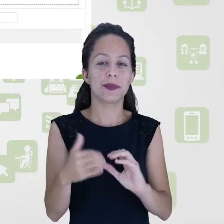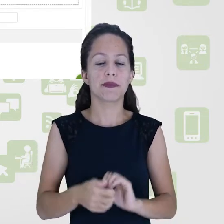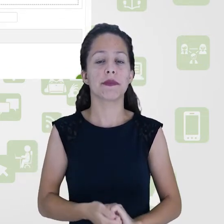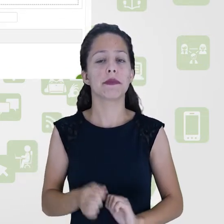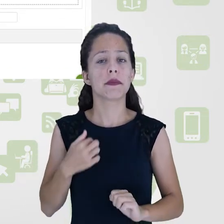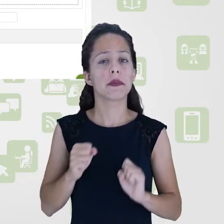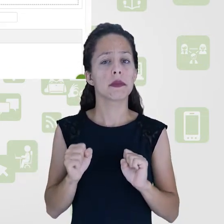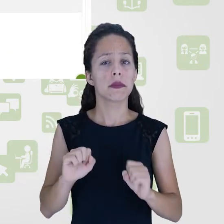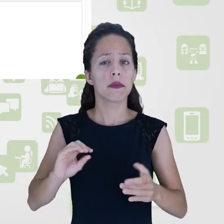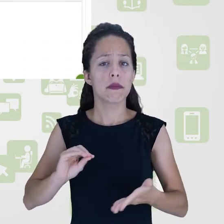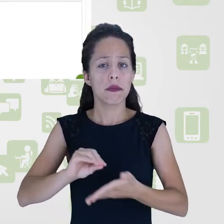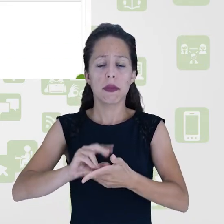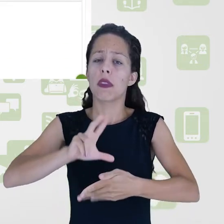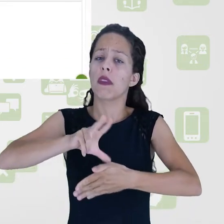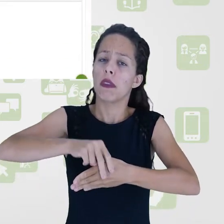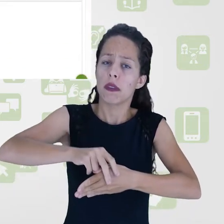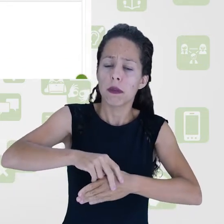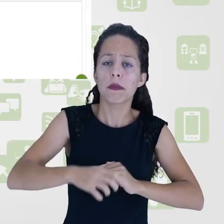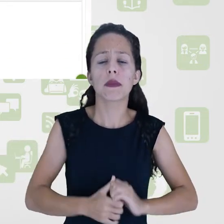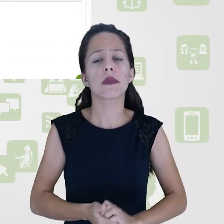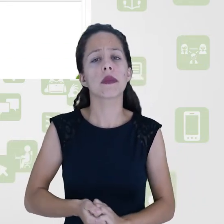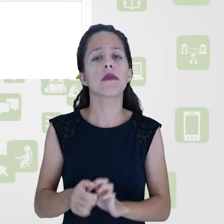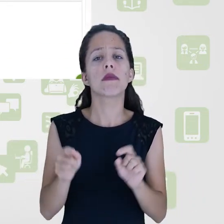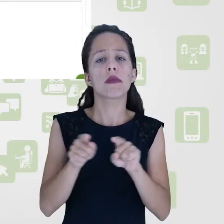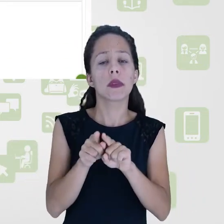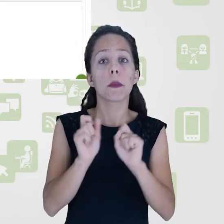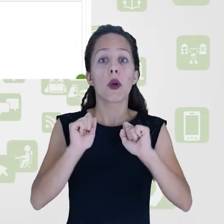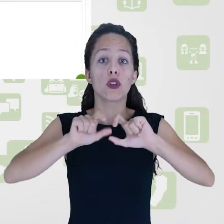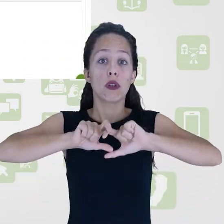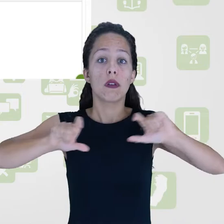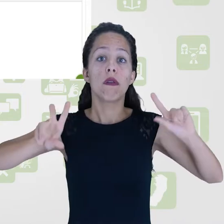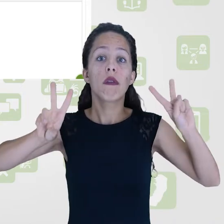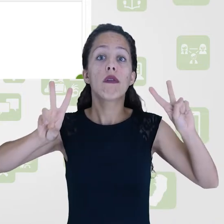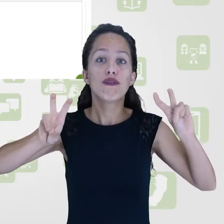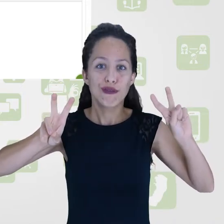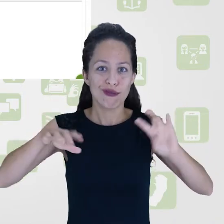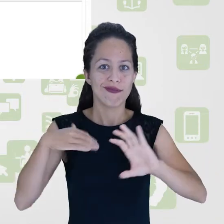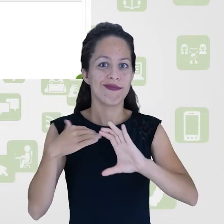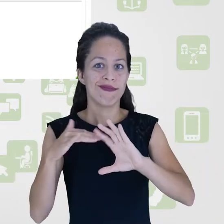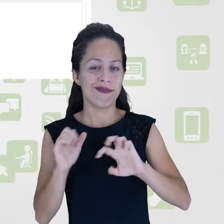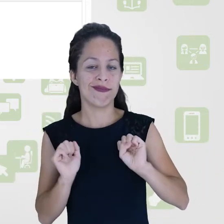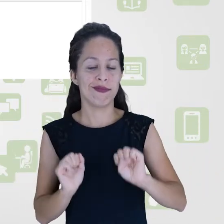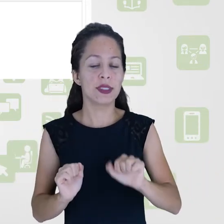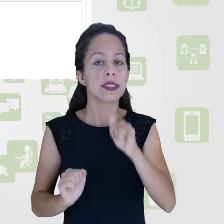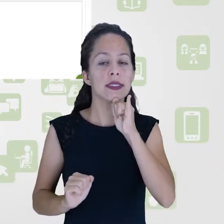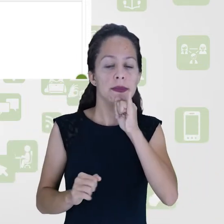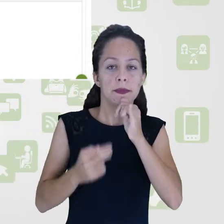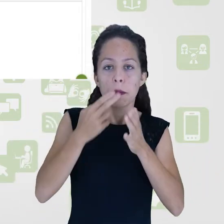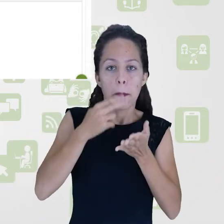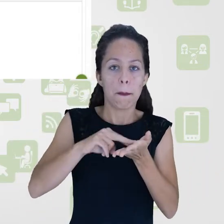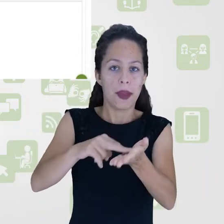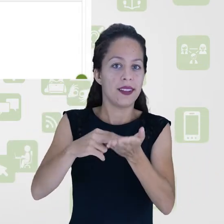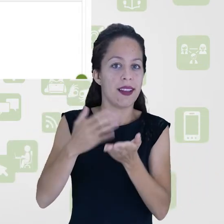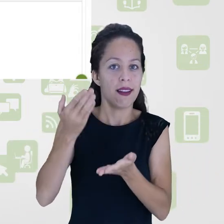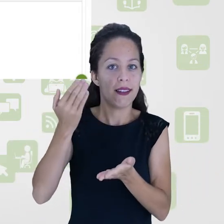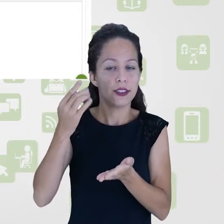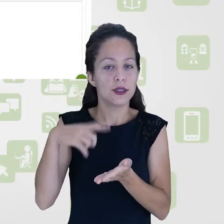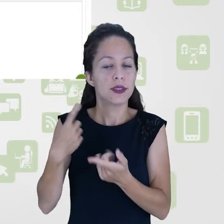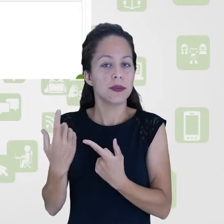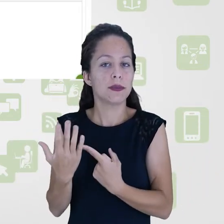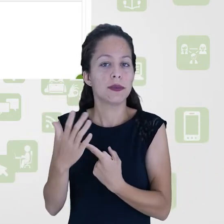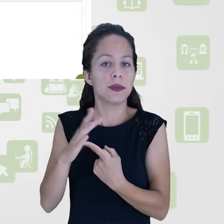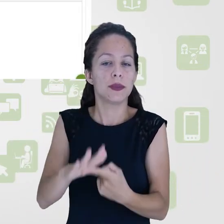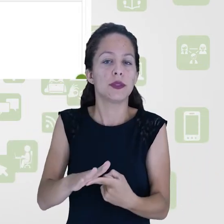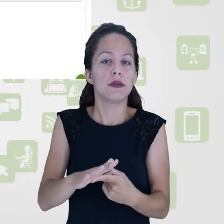posso inserir um anexo, posso colocar um assunto. Então, por exemplo, aqui mensagens, né, que nós enviamos